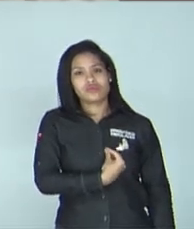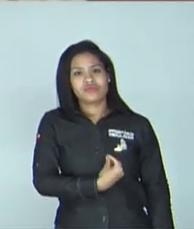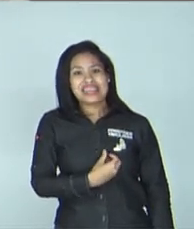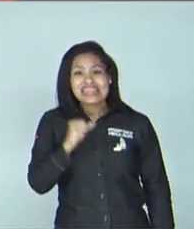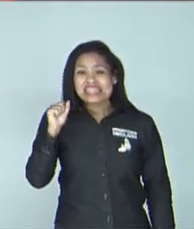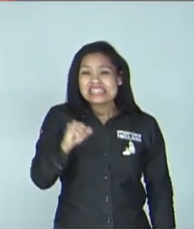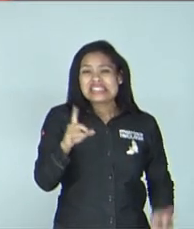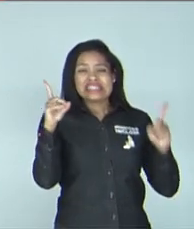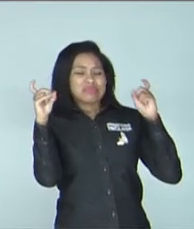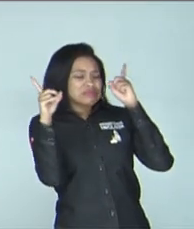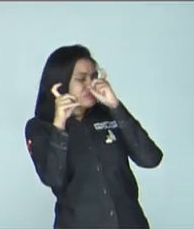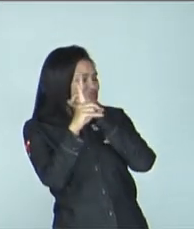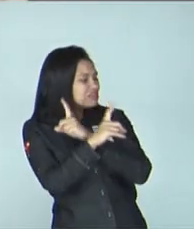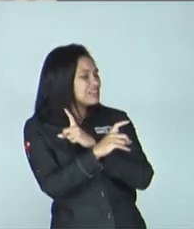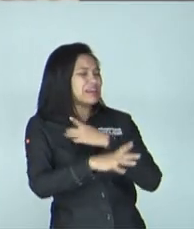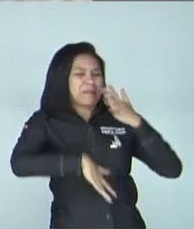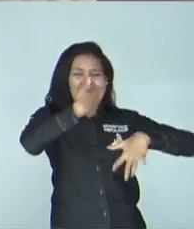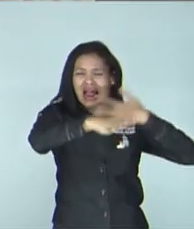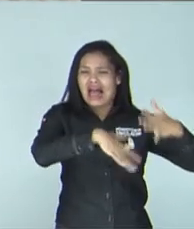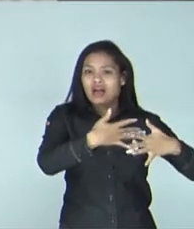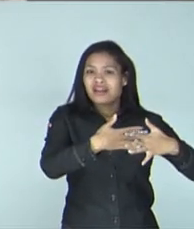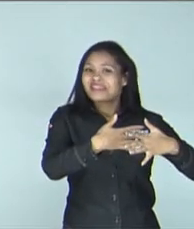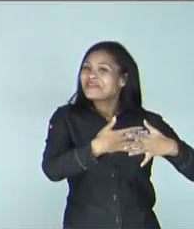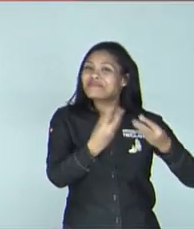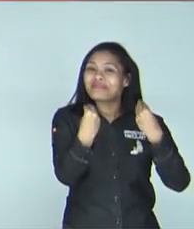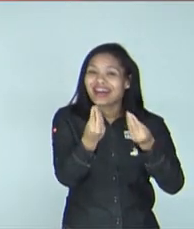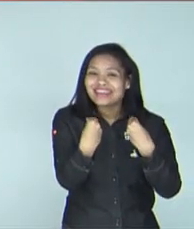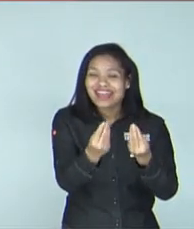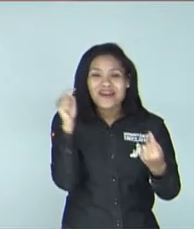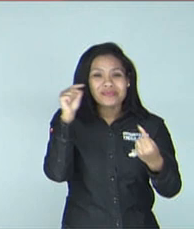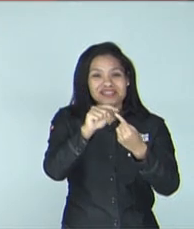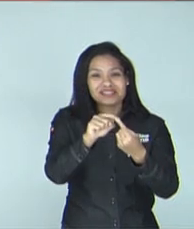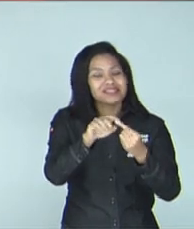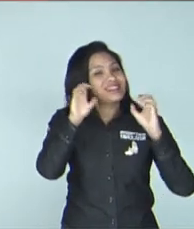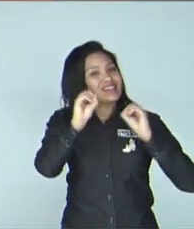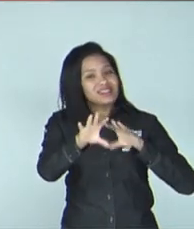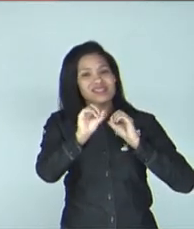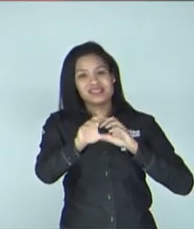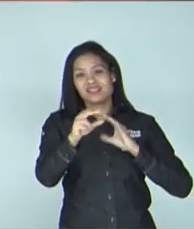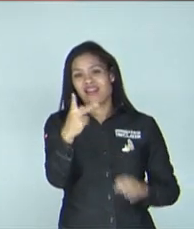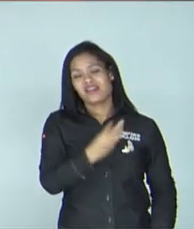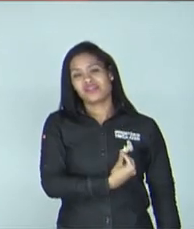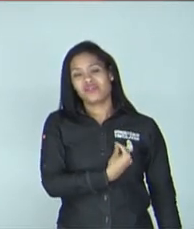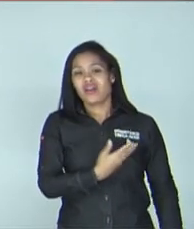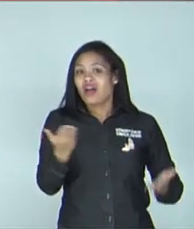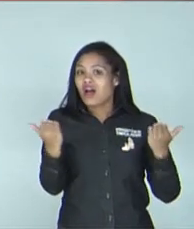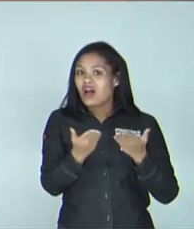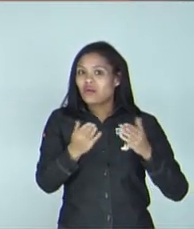as lutas que vieram só servirão para te ensinar mas agora tá na hora que você passar de fase